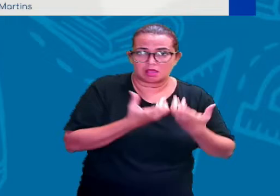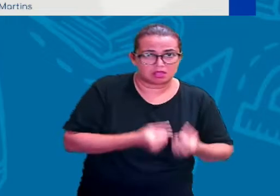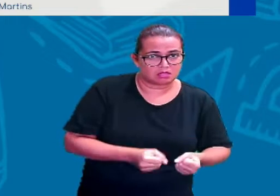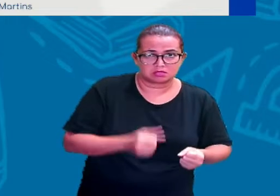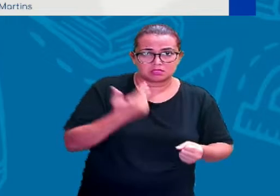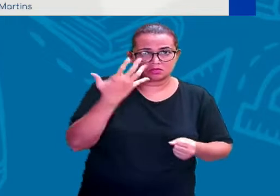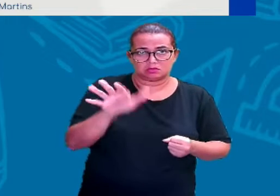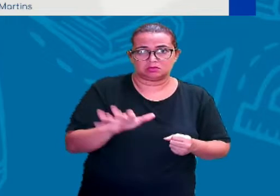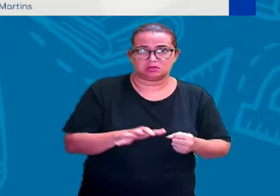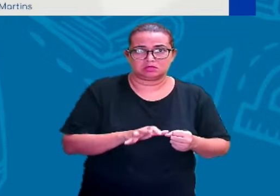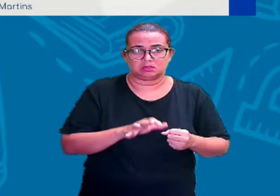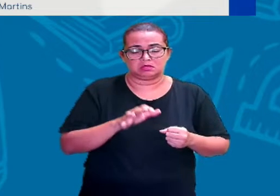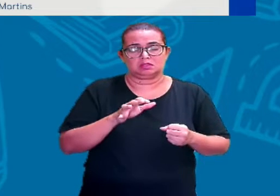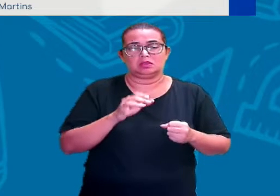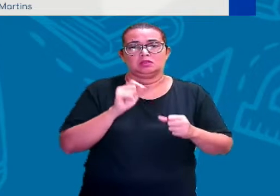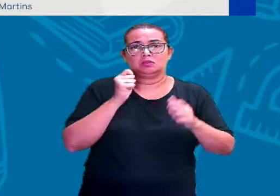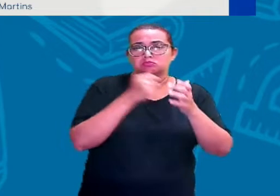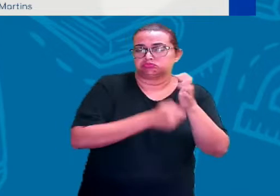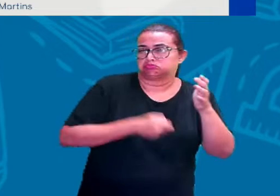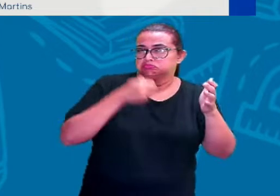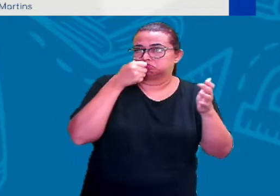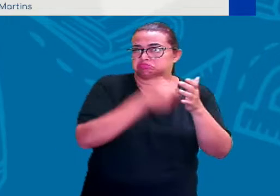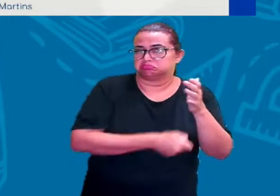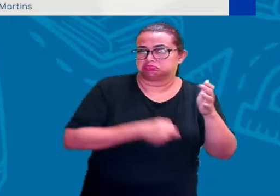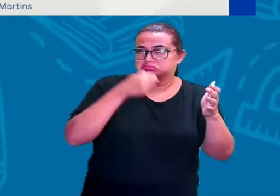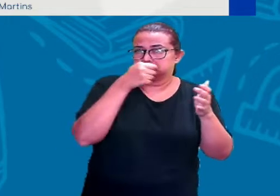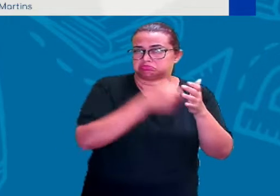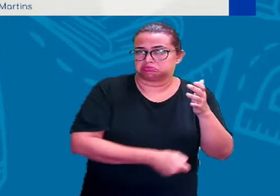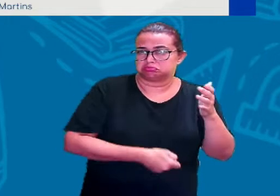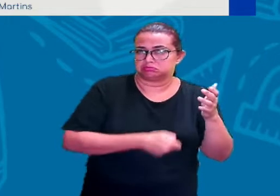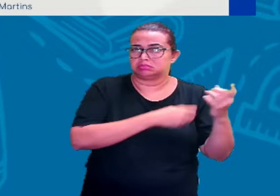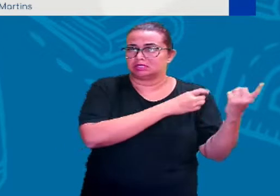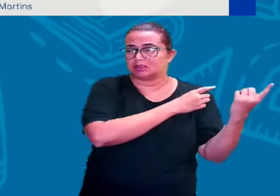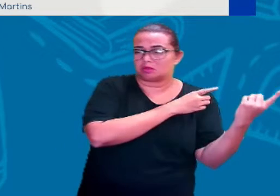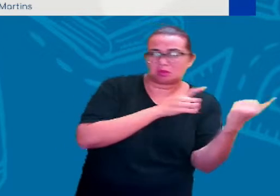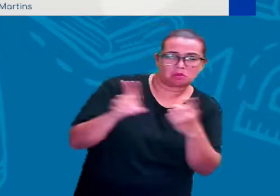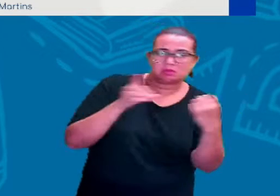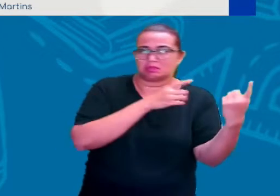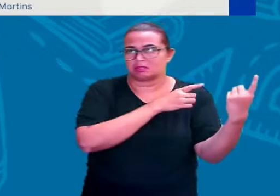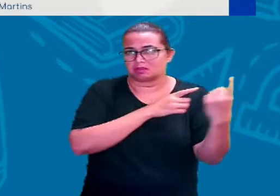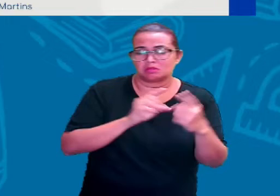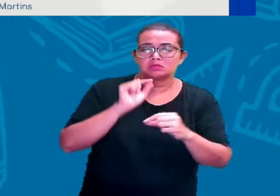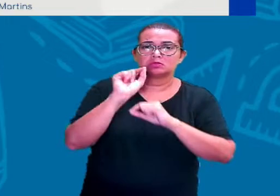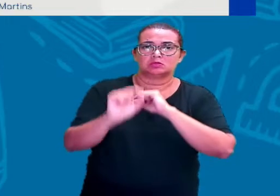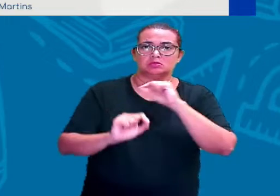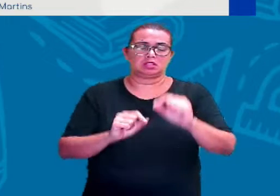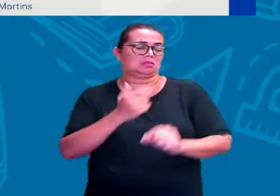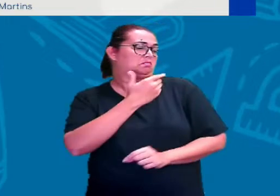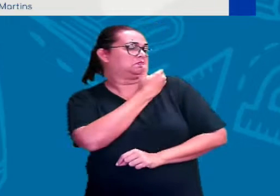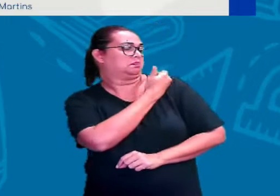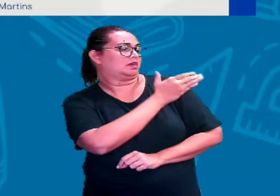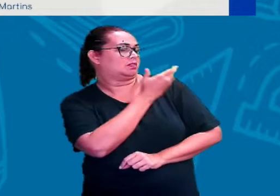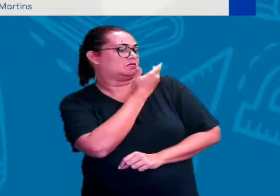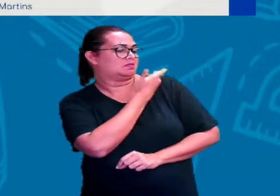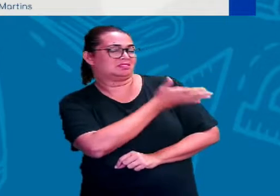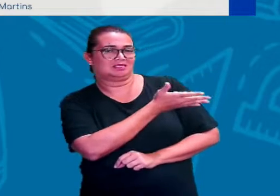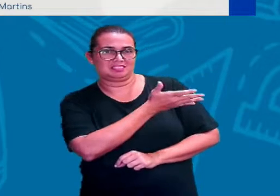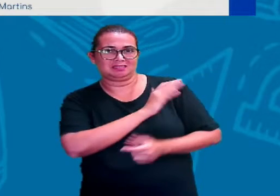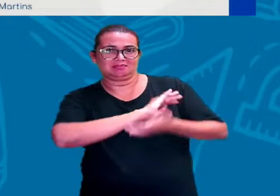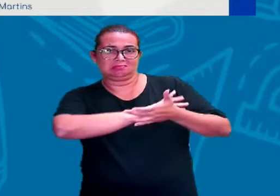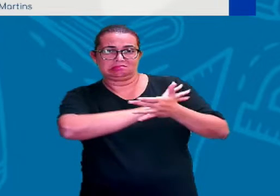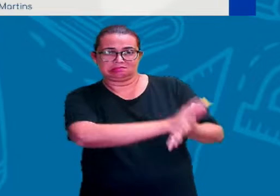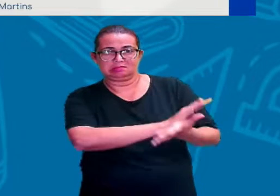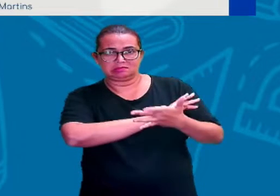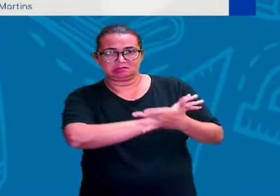o preconceito, a discriminação dos povos indígenas, né? Então, o que contribuiu também foi a questão